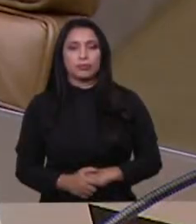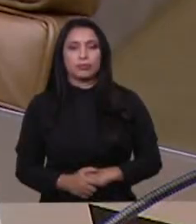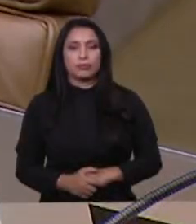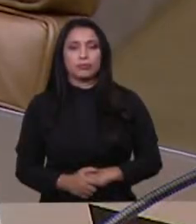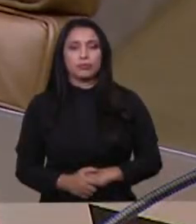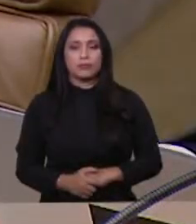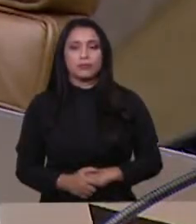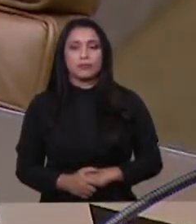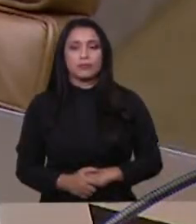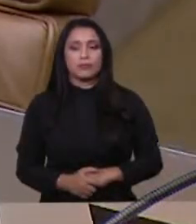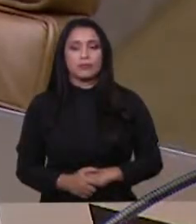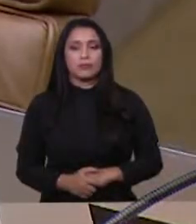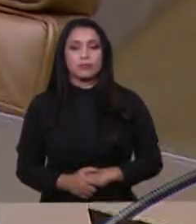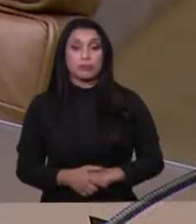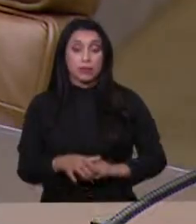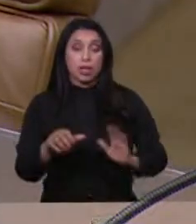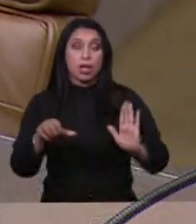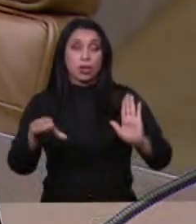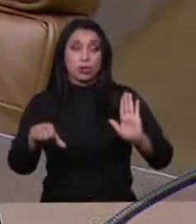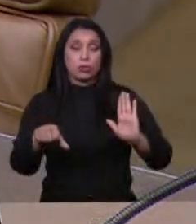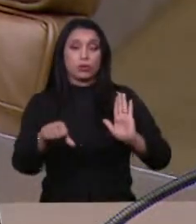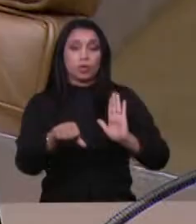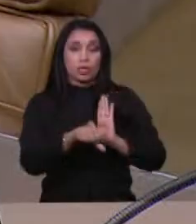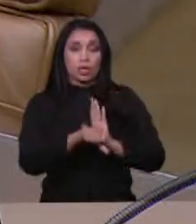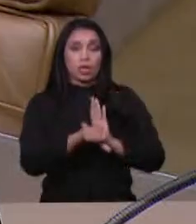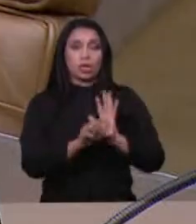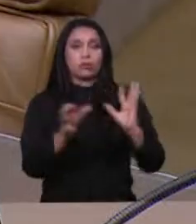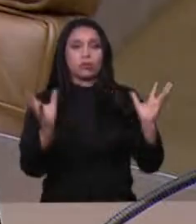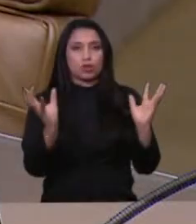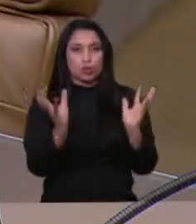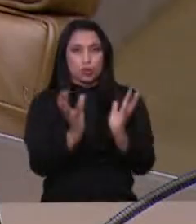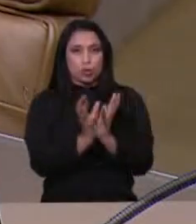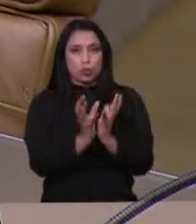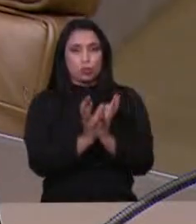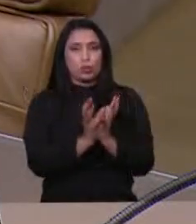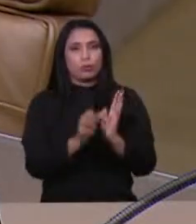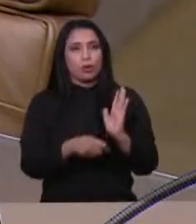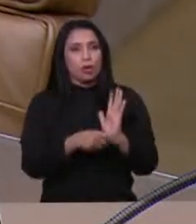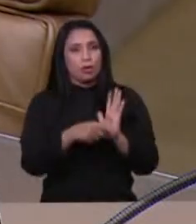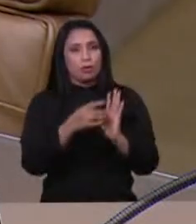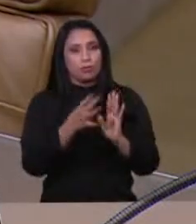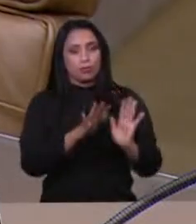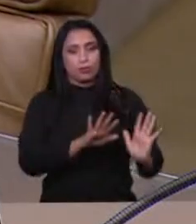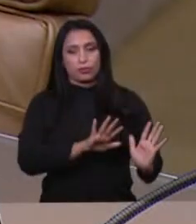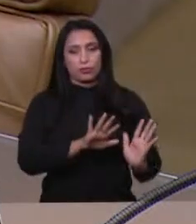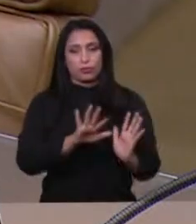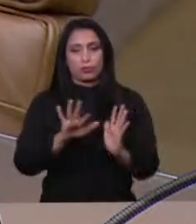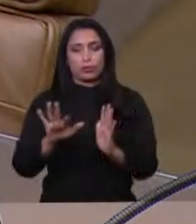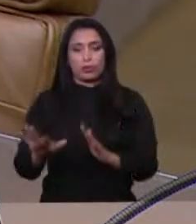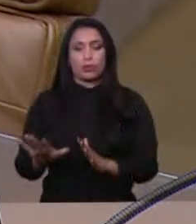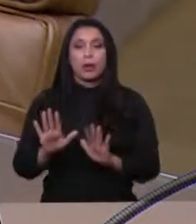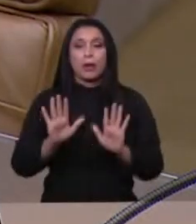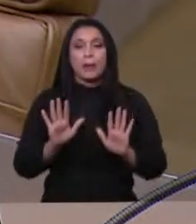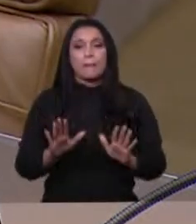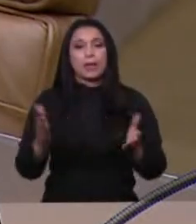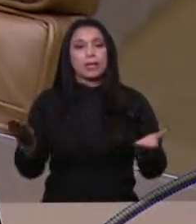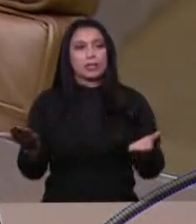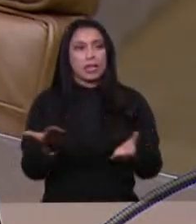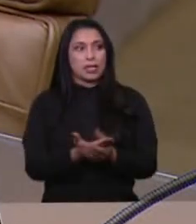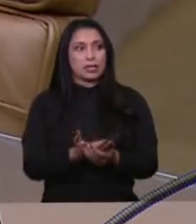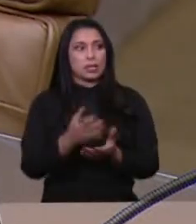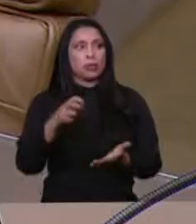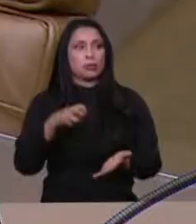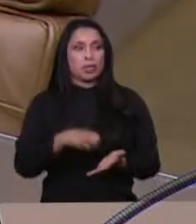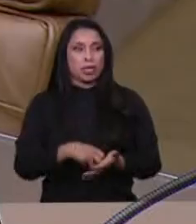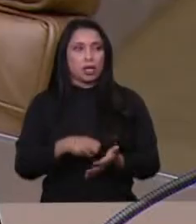no espectro do que é chamado de crimes multitudinários, de multidão, mas essa ação penal, como todas as ações,